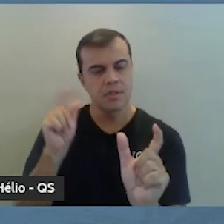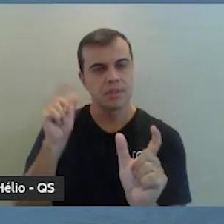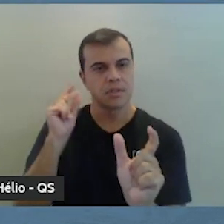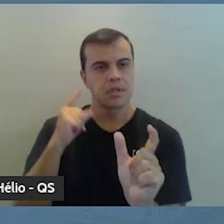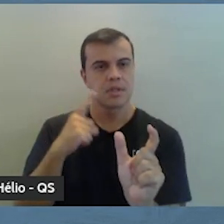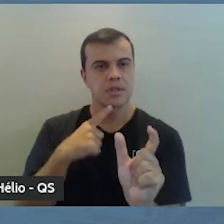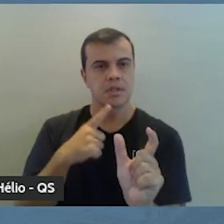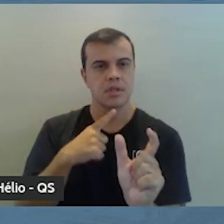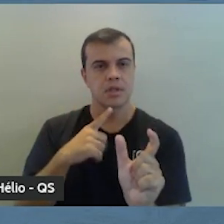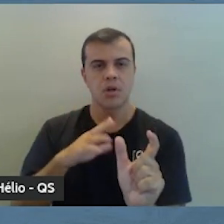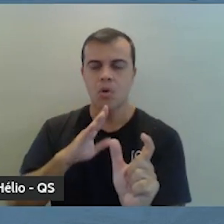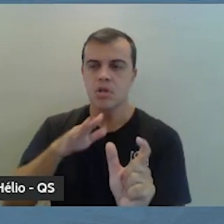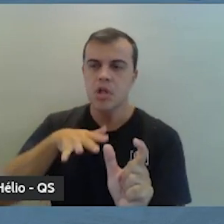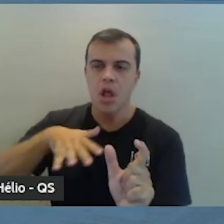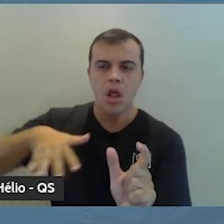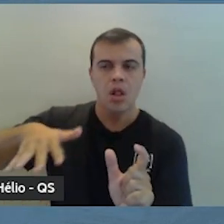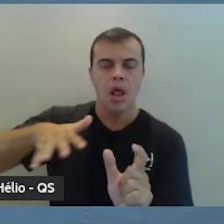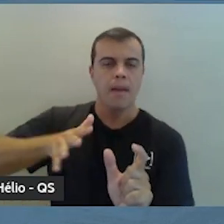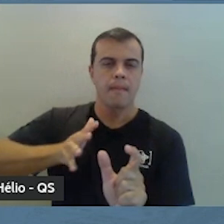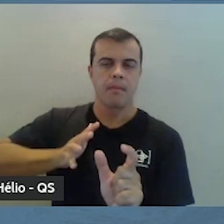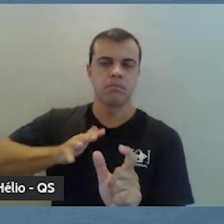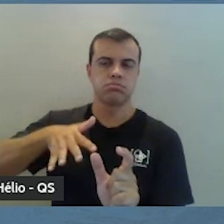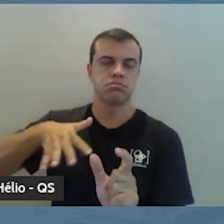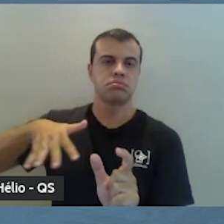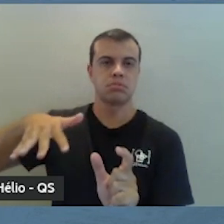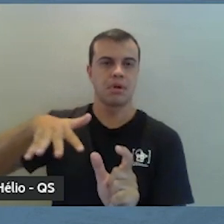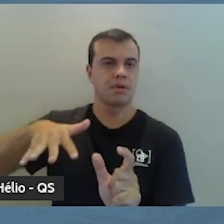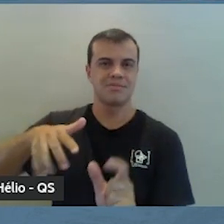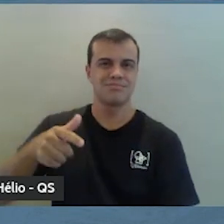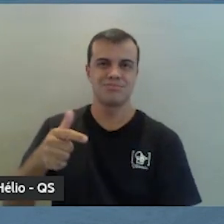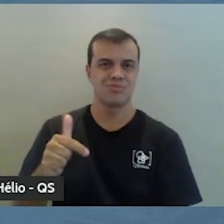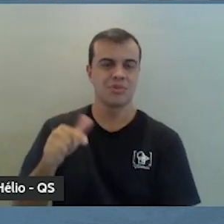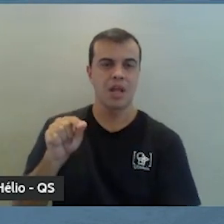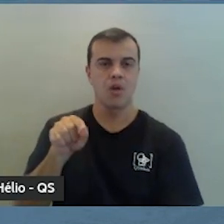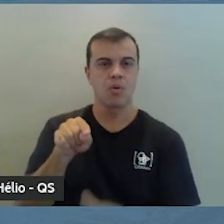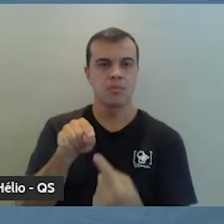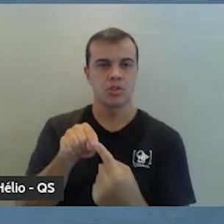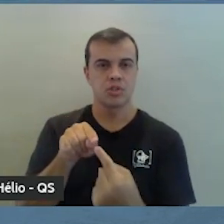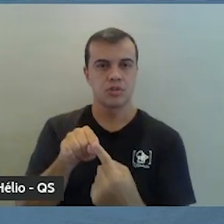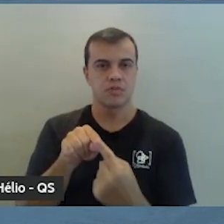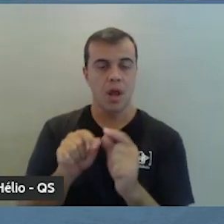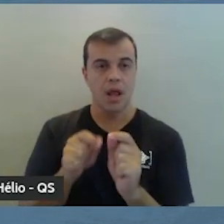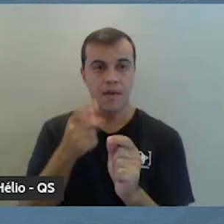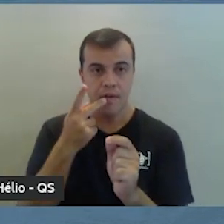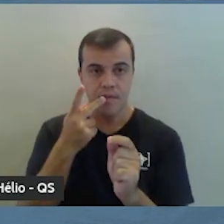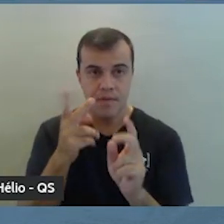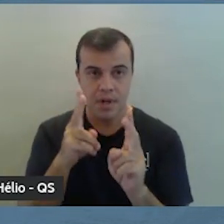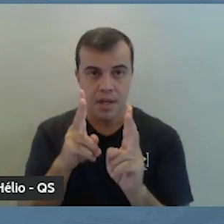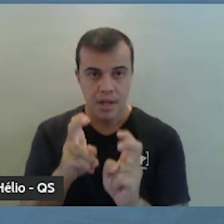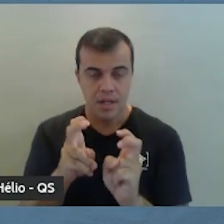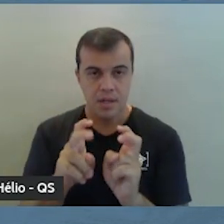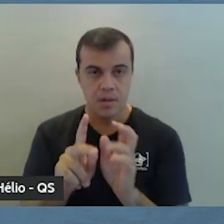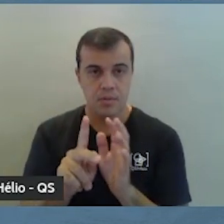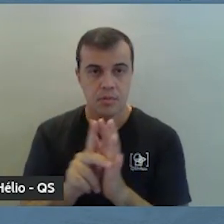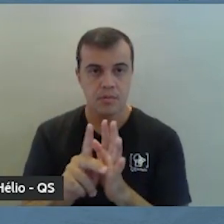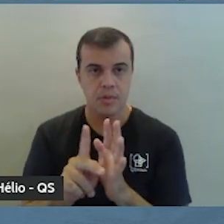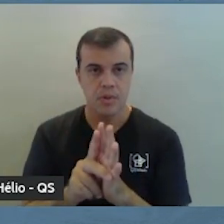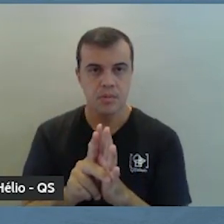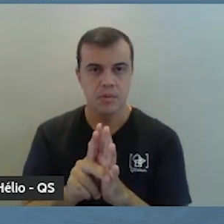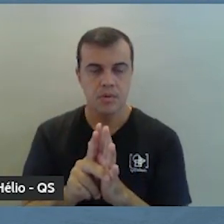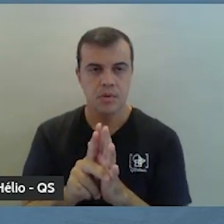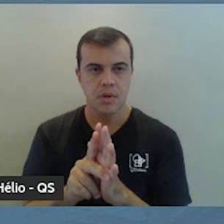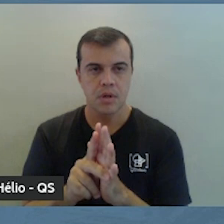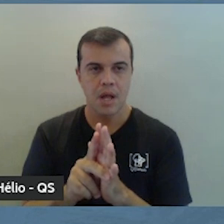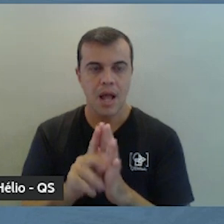essa patota, como eles mesmos diriam, e não é essa a intenção. A intenção é falar de movimentos